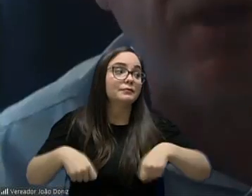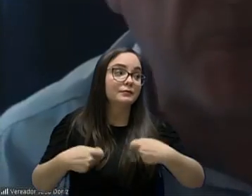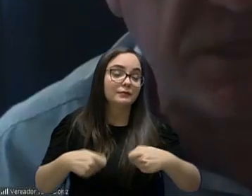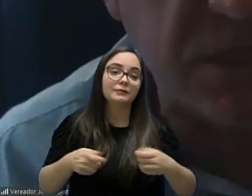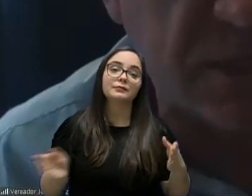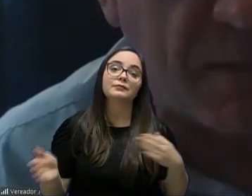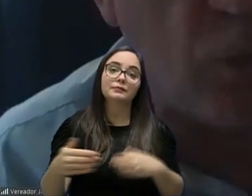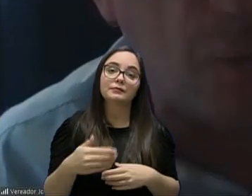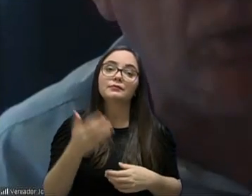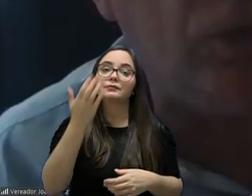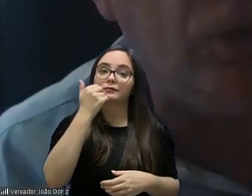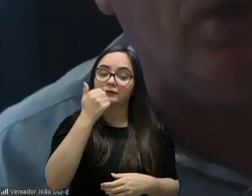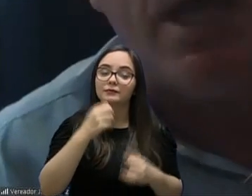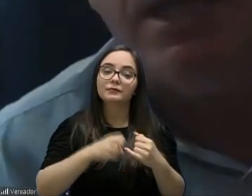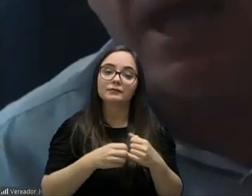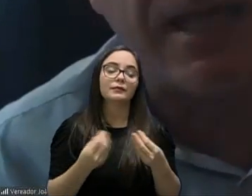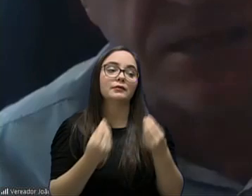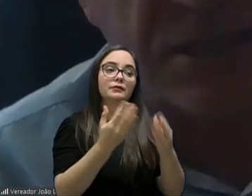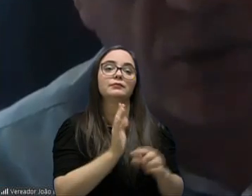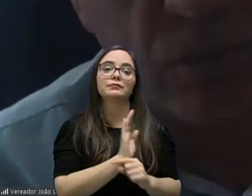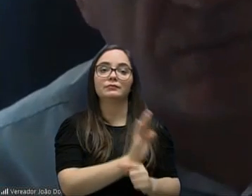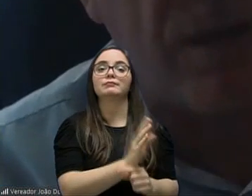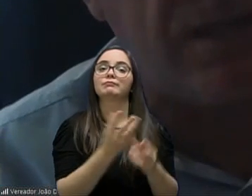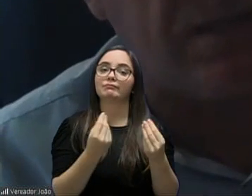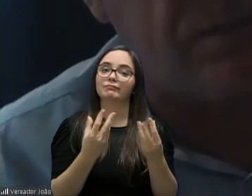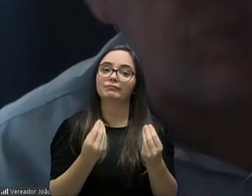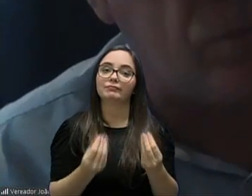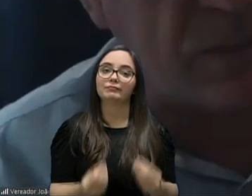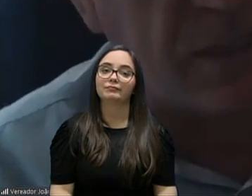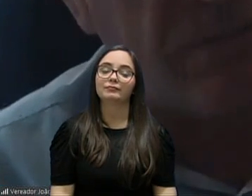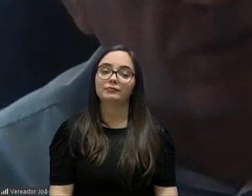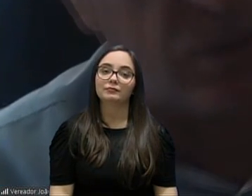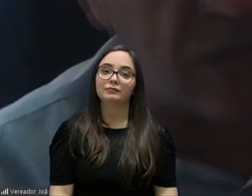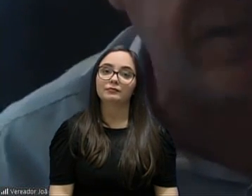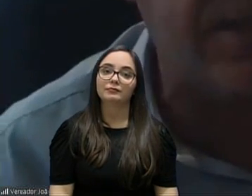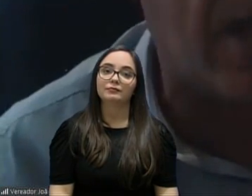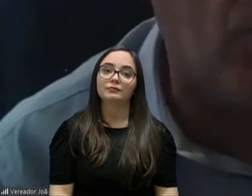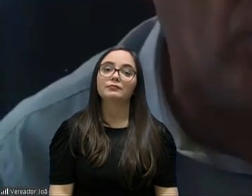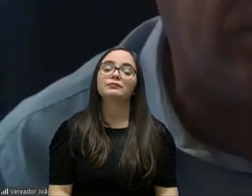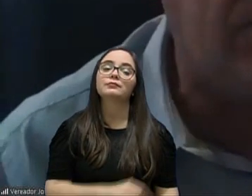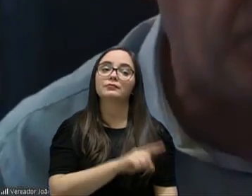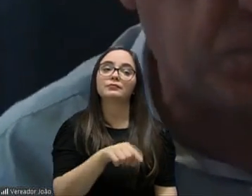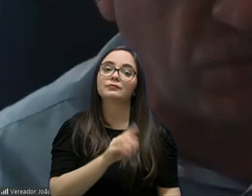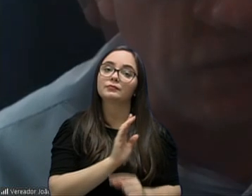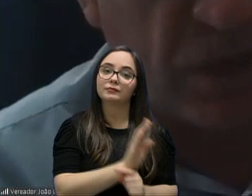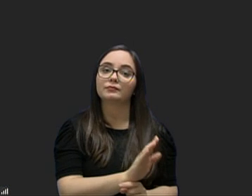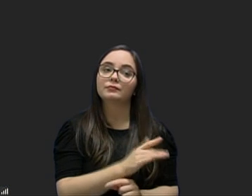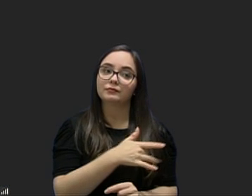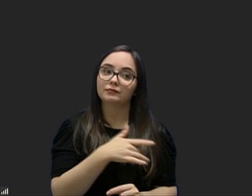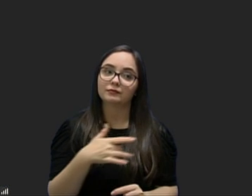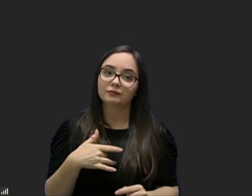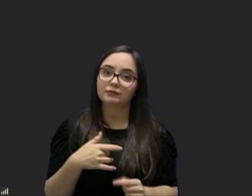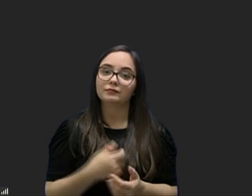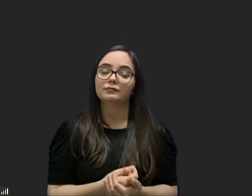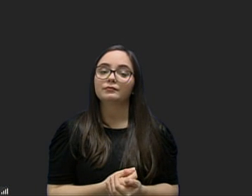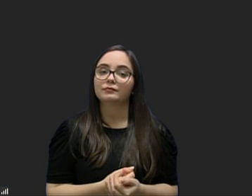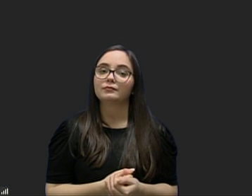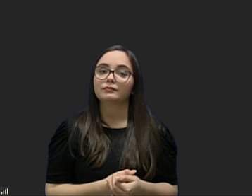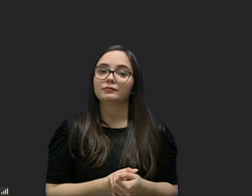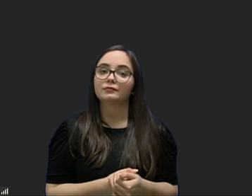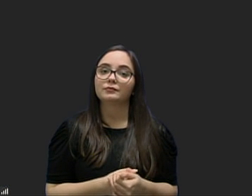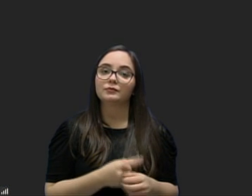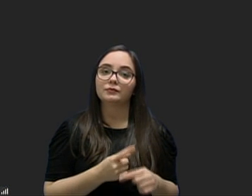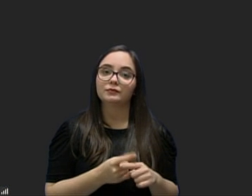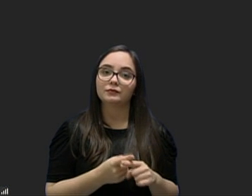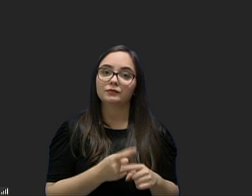e a cesta básica vem representar muito. E a questão também do atendimento da saúde, e depois você falar com você, porque se